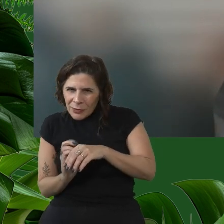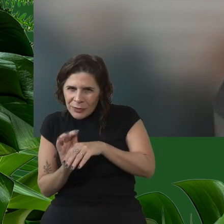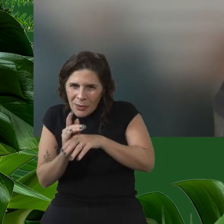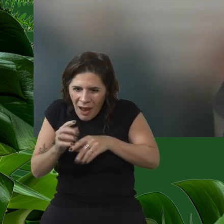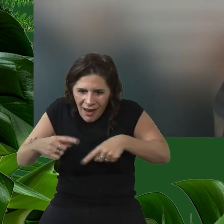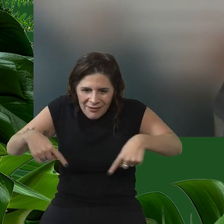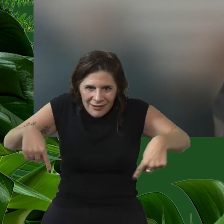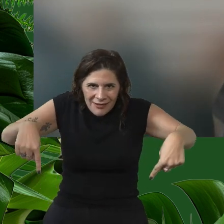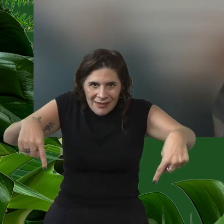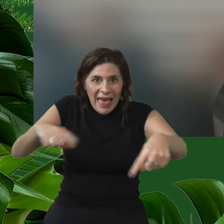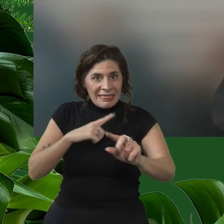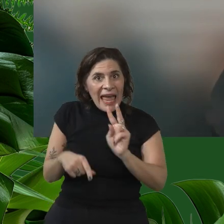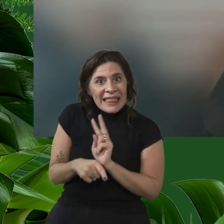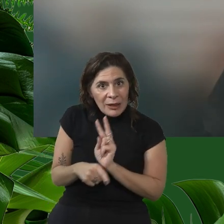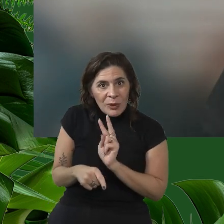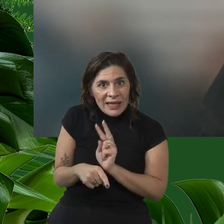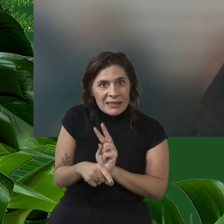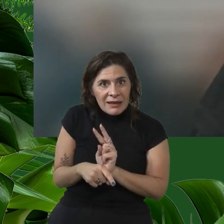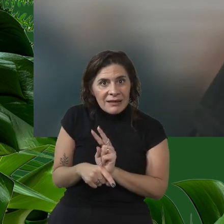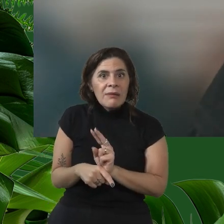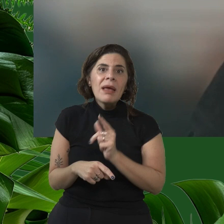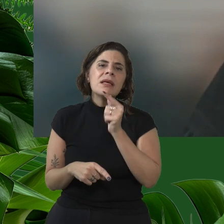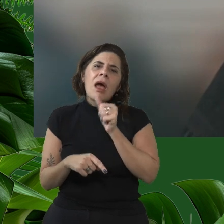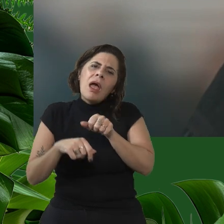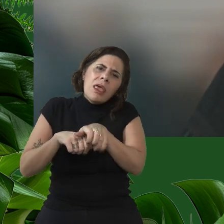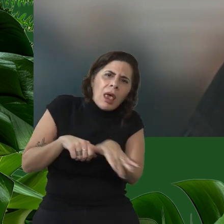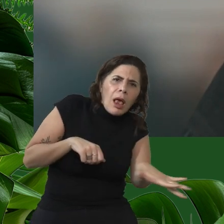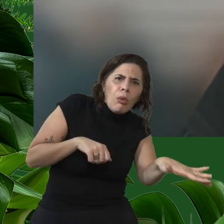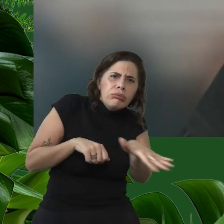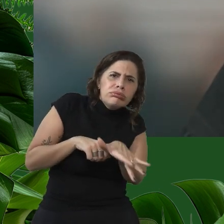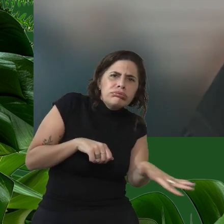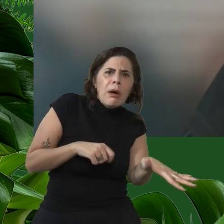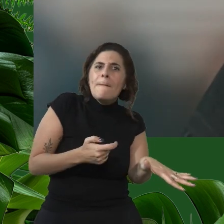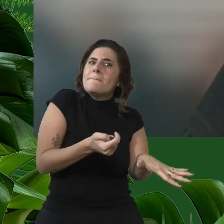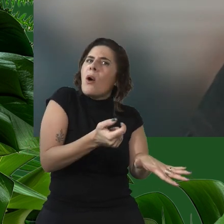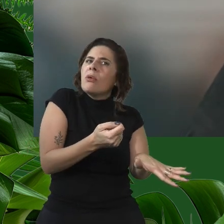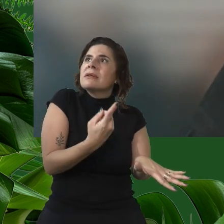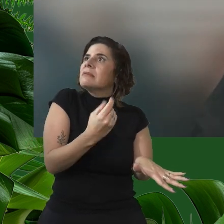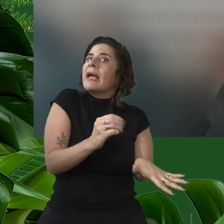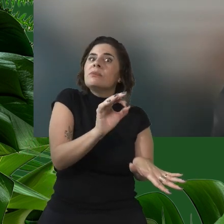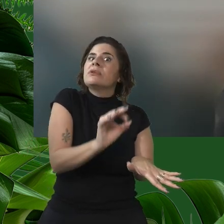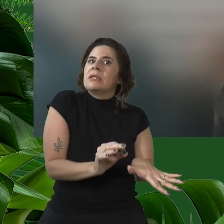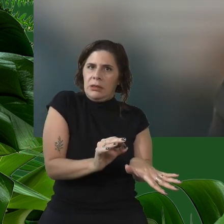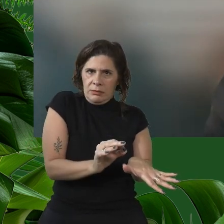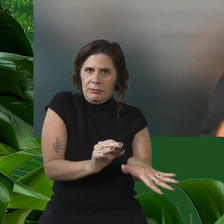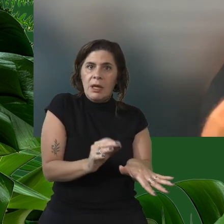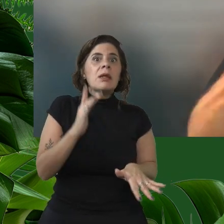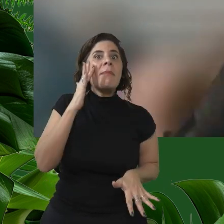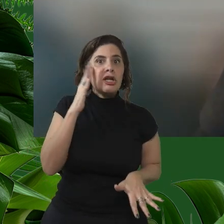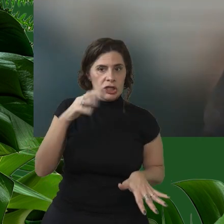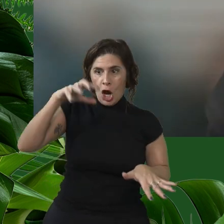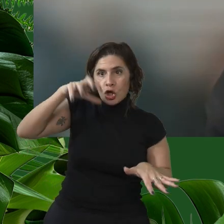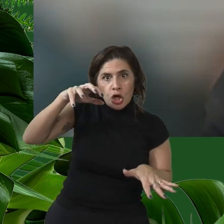da vazão do rio, dessa microbacia, foi muito pequena. Foi de menos de 10% no máximo. Então, imaginem, né, estava sem